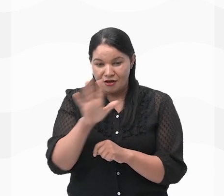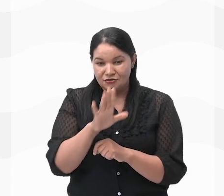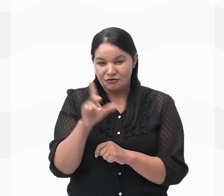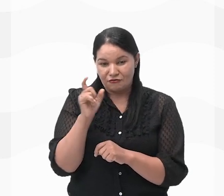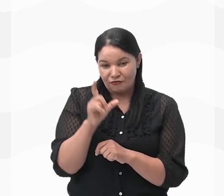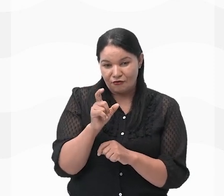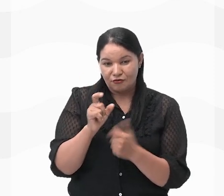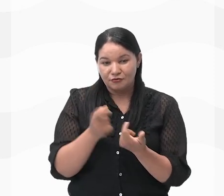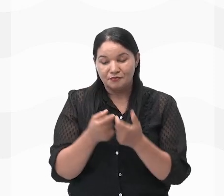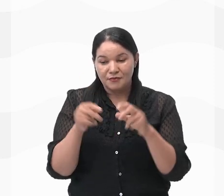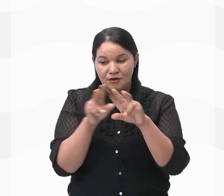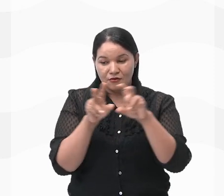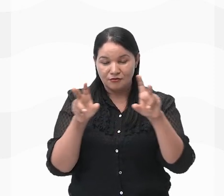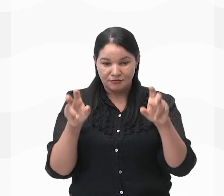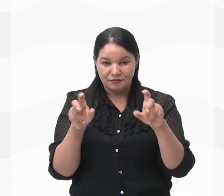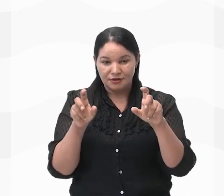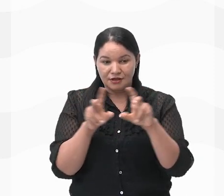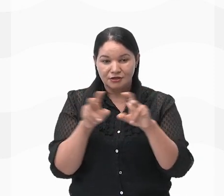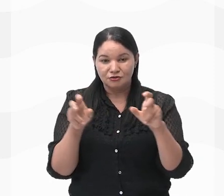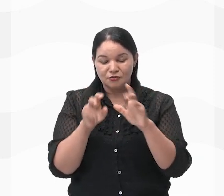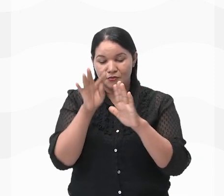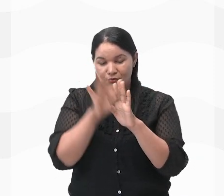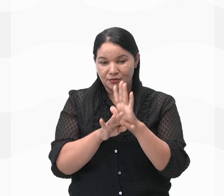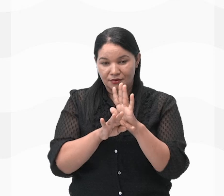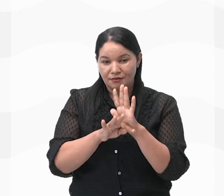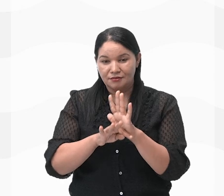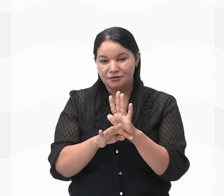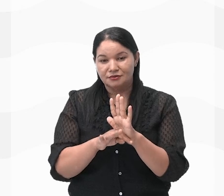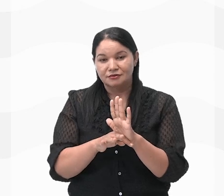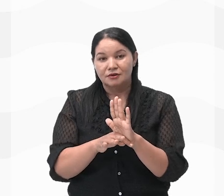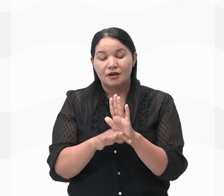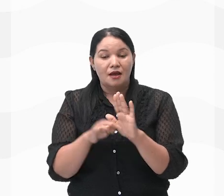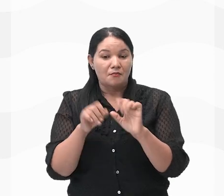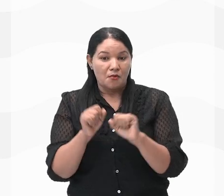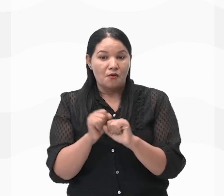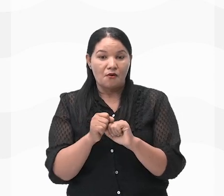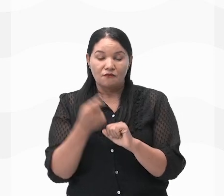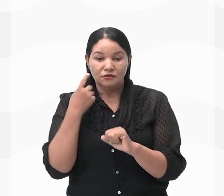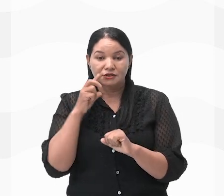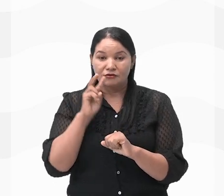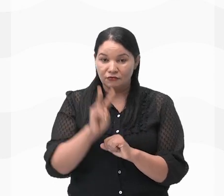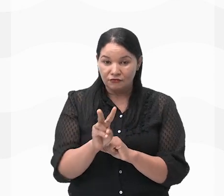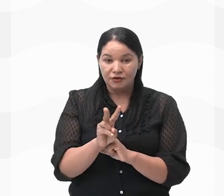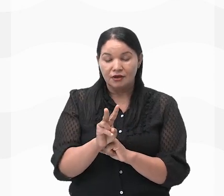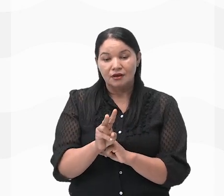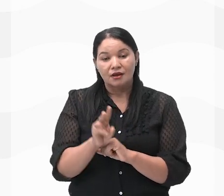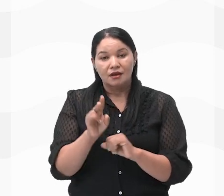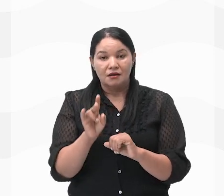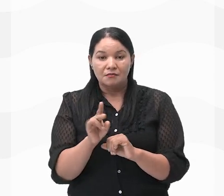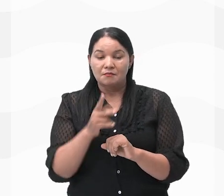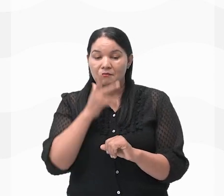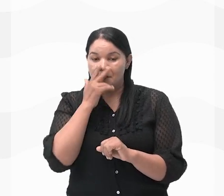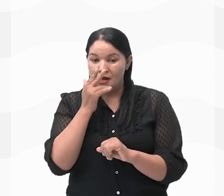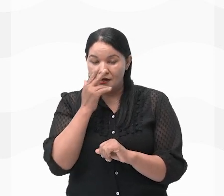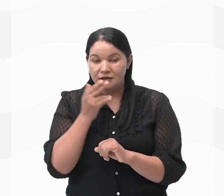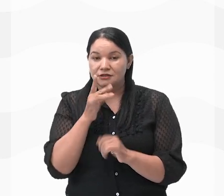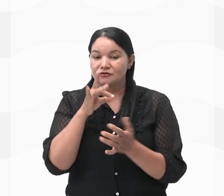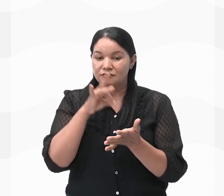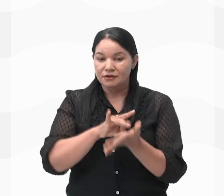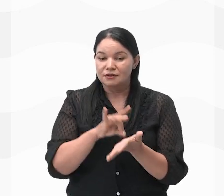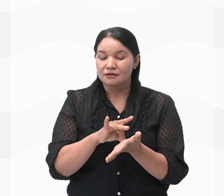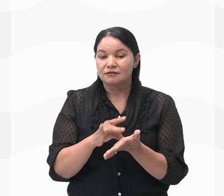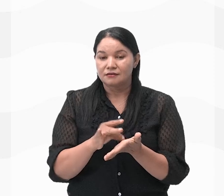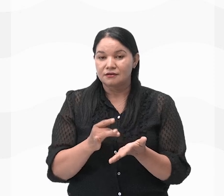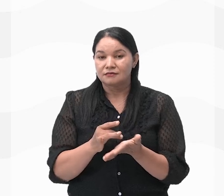que, à primeira vista, não tem nada demais. Aparentemente, ela é autêntica, certo?